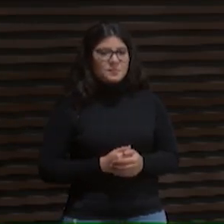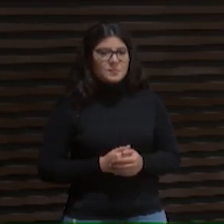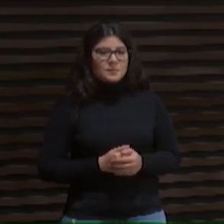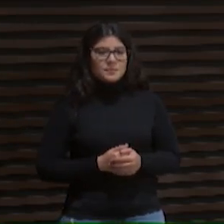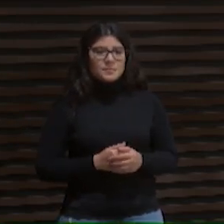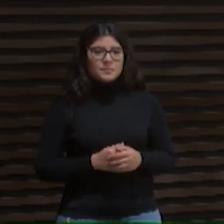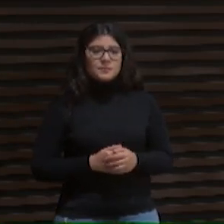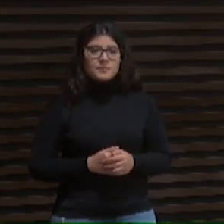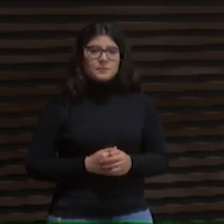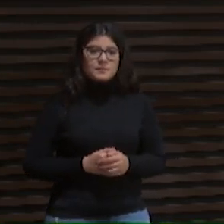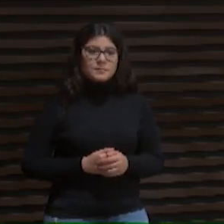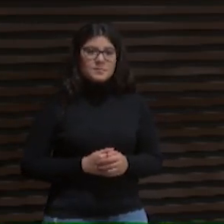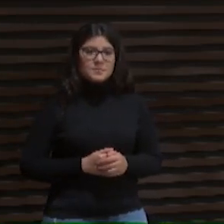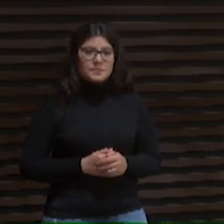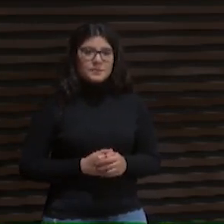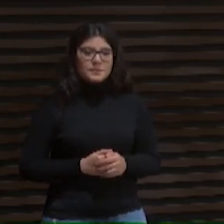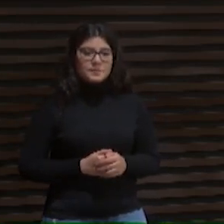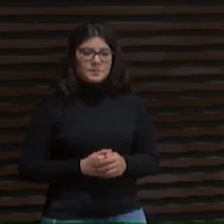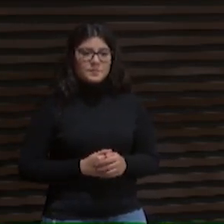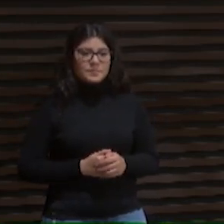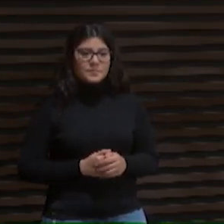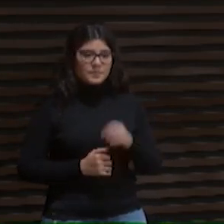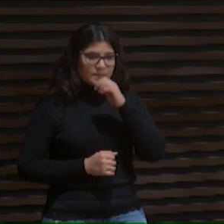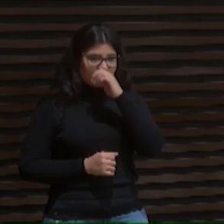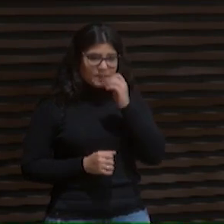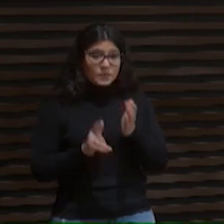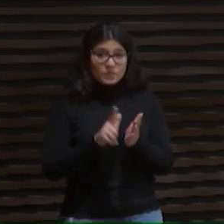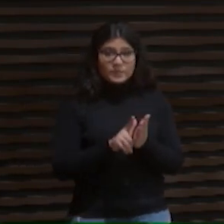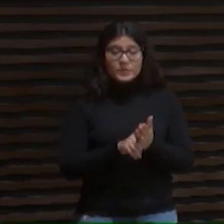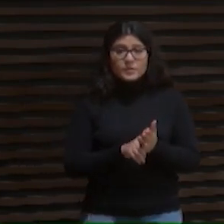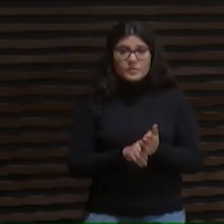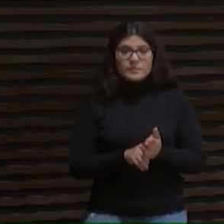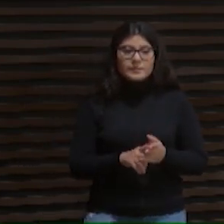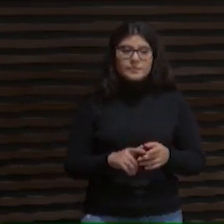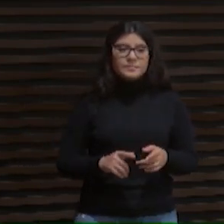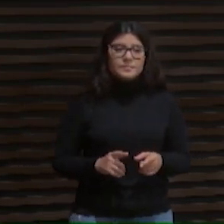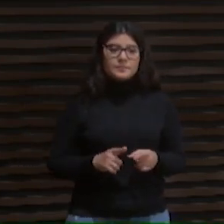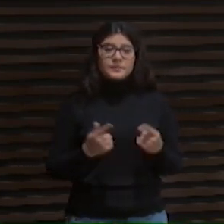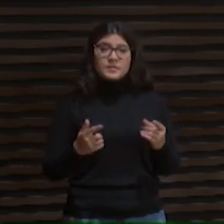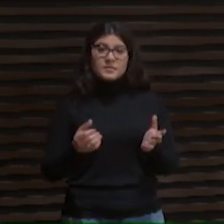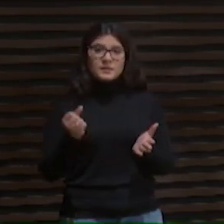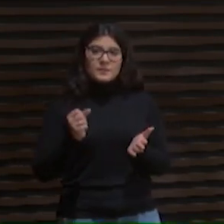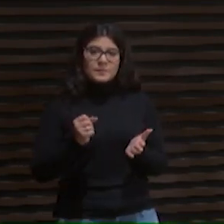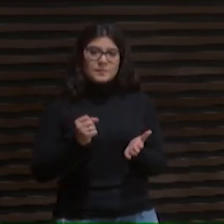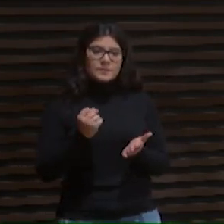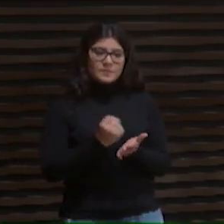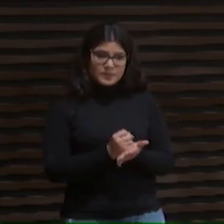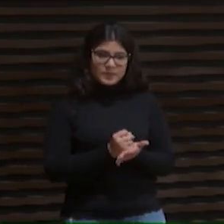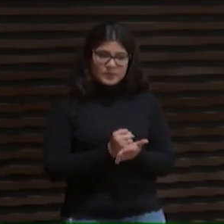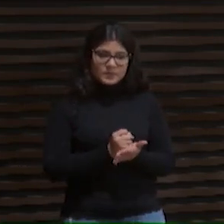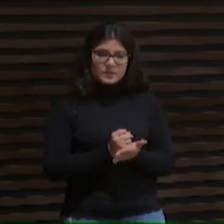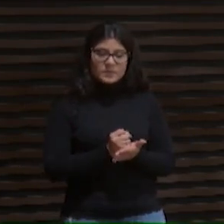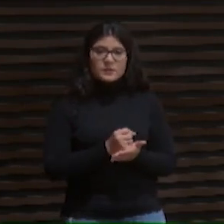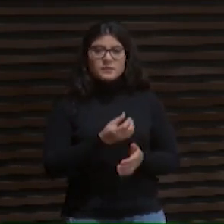Mas seguimos aqui com o texto. Todavia, a marca da vida cristã